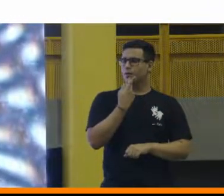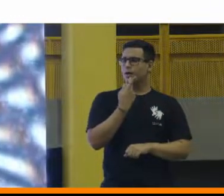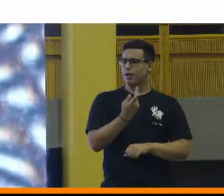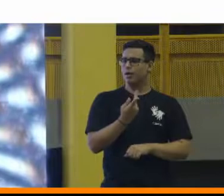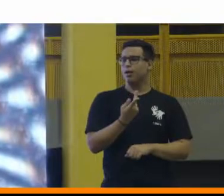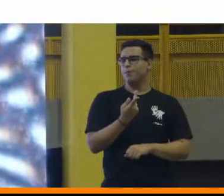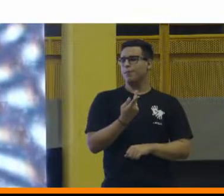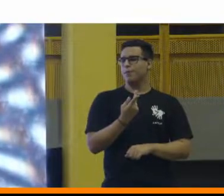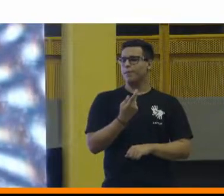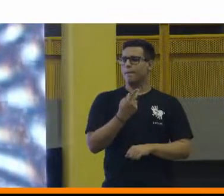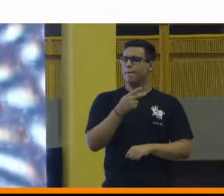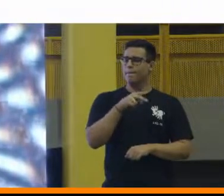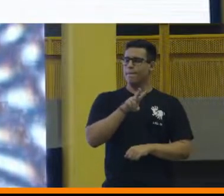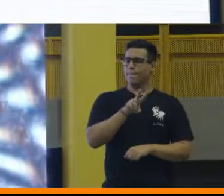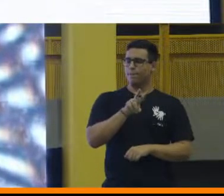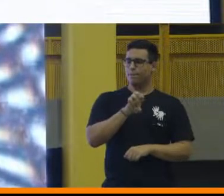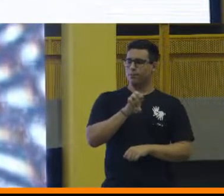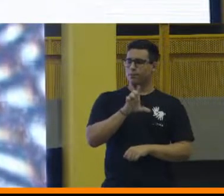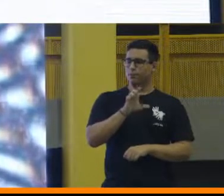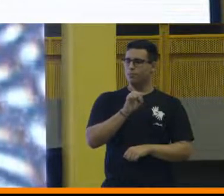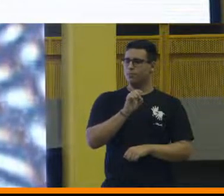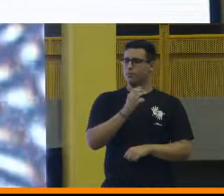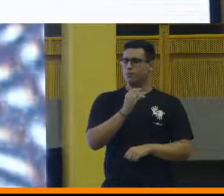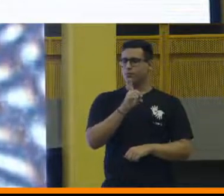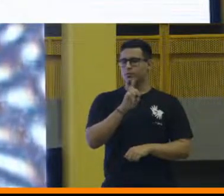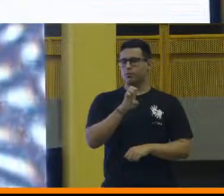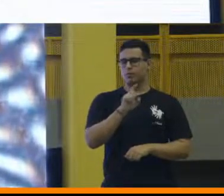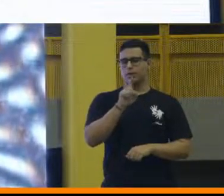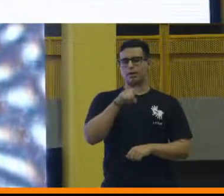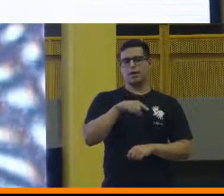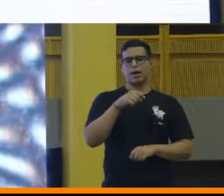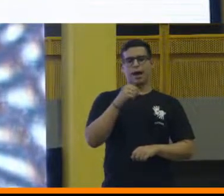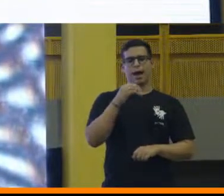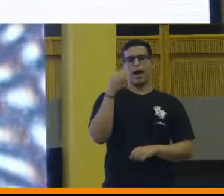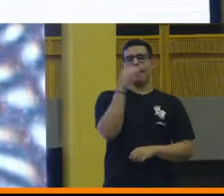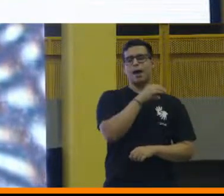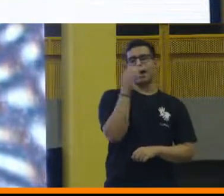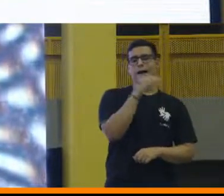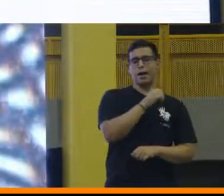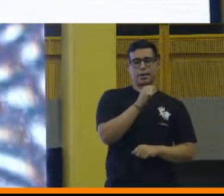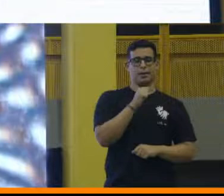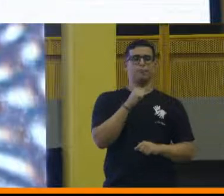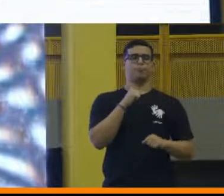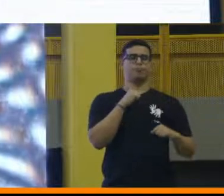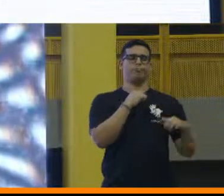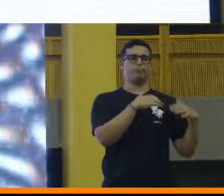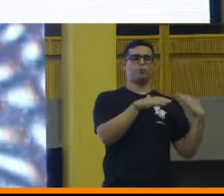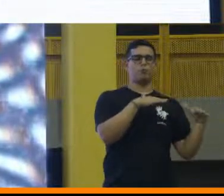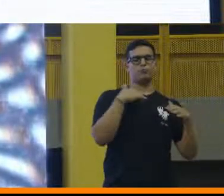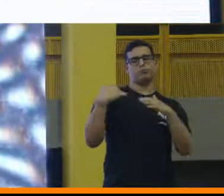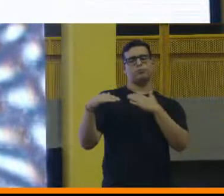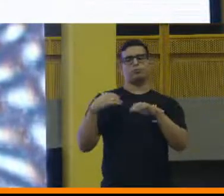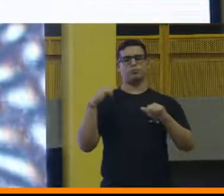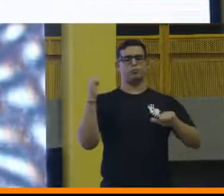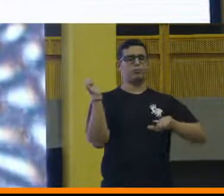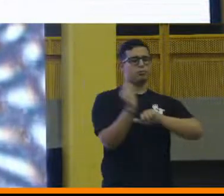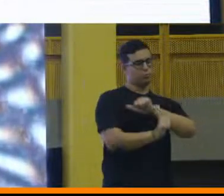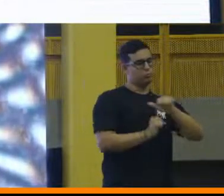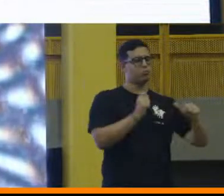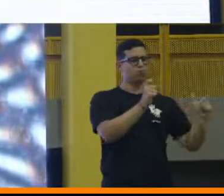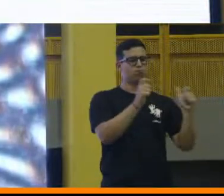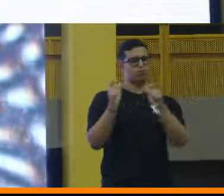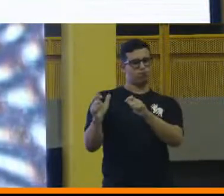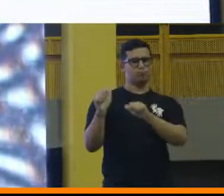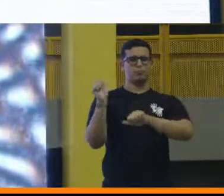a rapidez com que eu me mudo de posição. A aceleração é a rapidez com que eu mudo